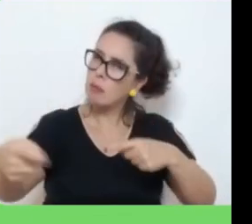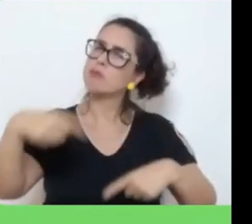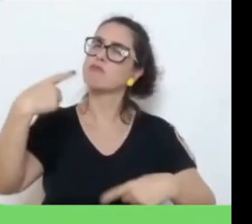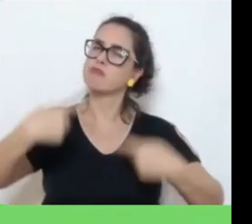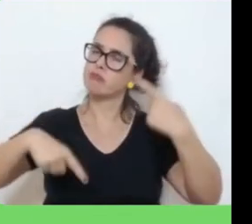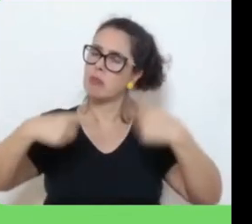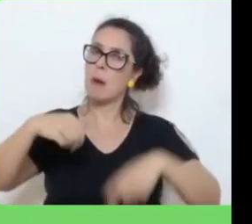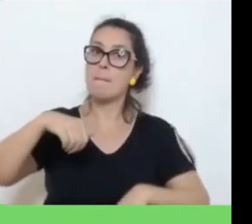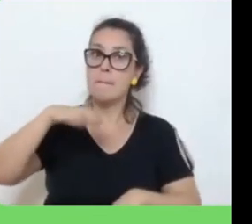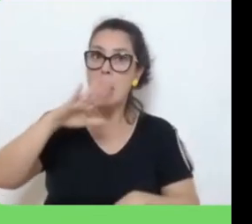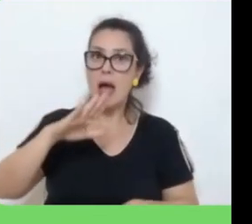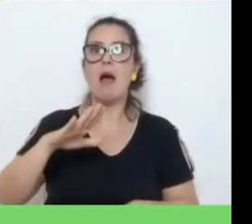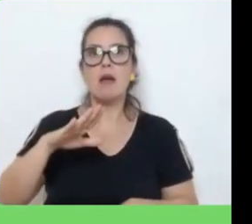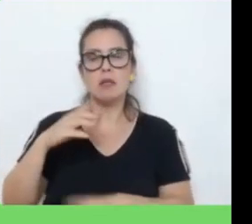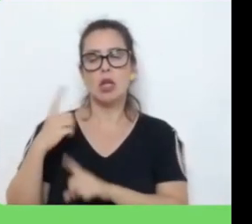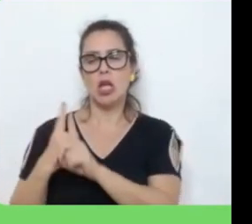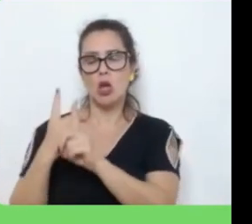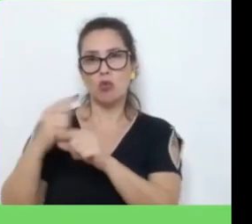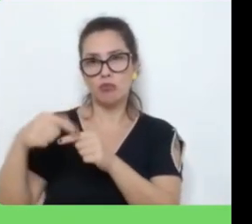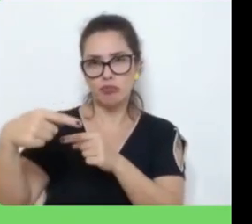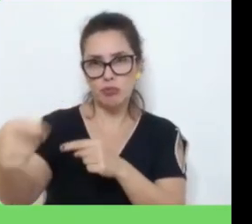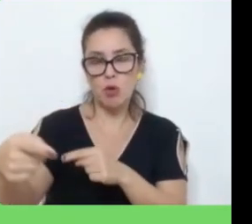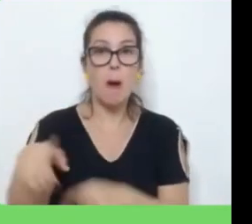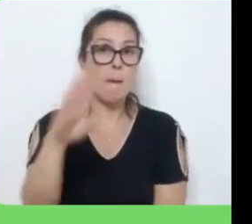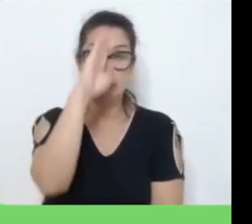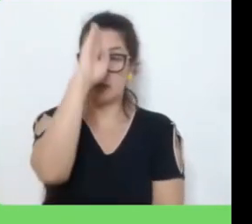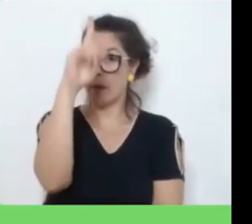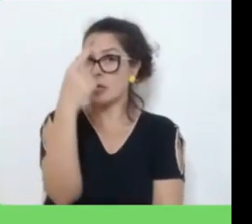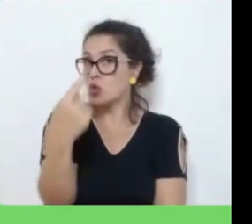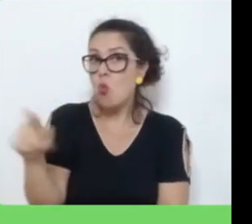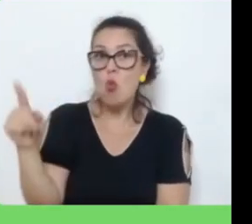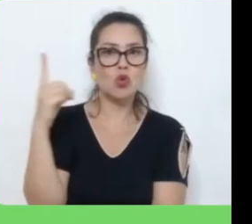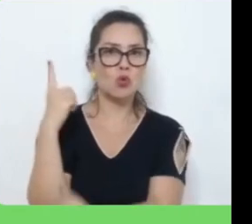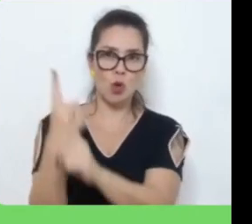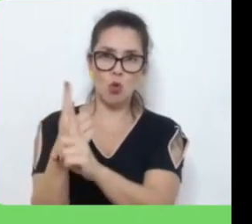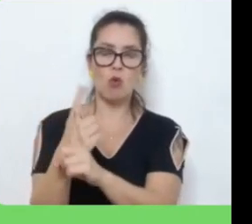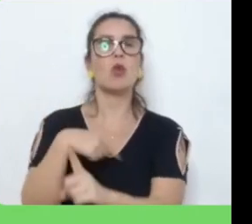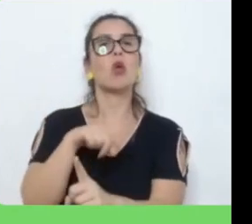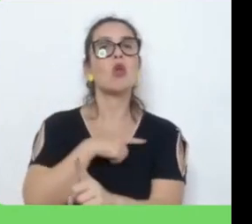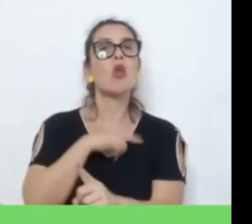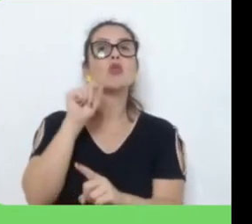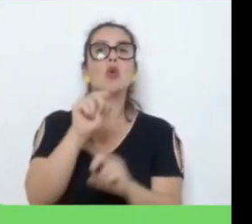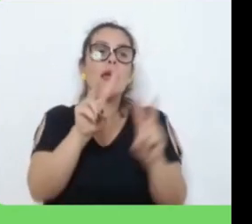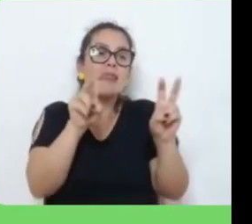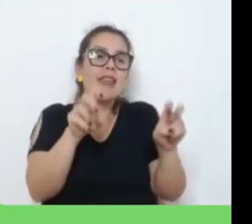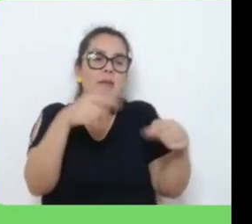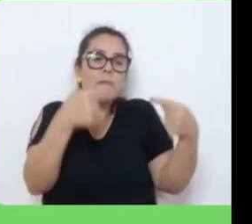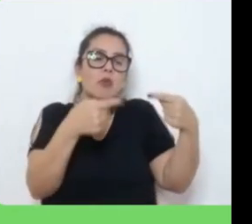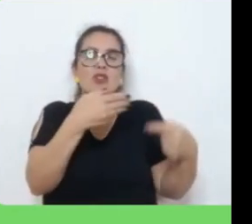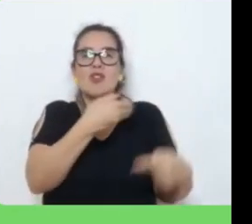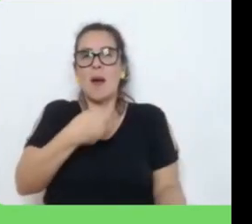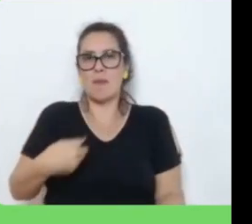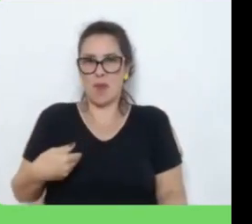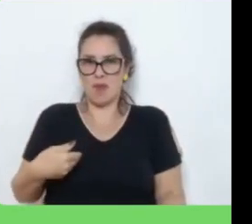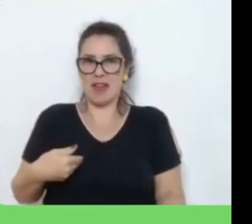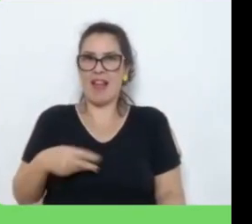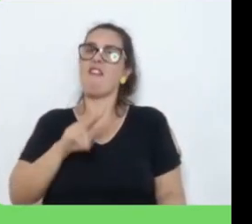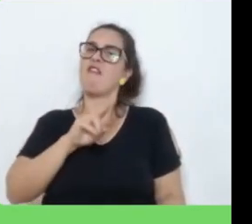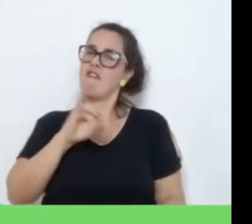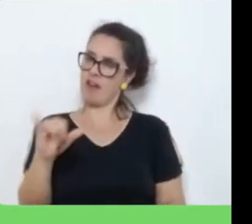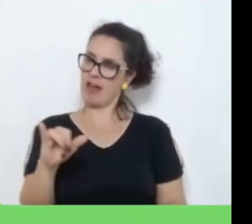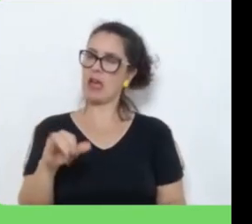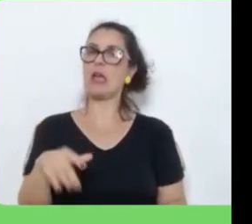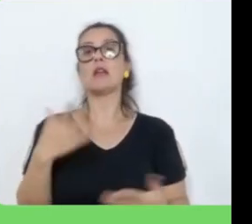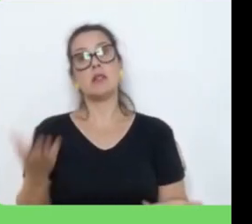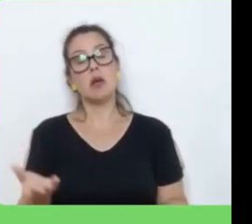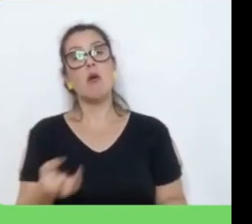nos nos próximos encontros principalmente no último que a gente vai discutir as políticas públicas né então acho que até é bom a gente